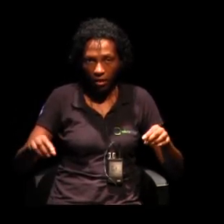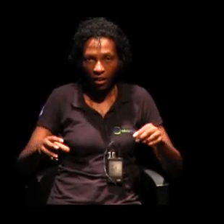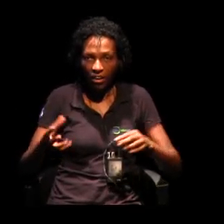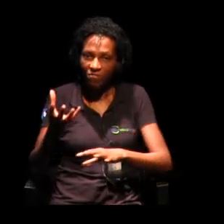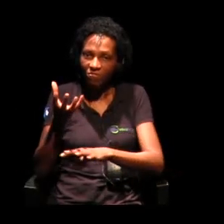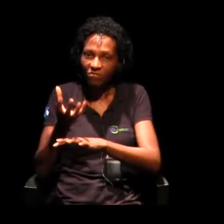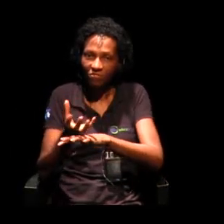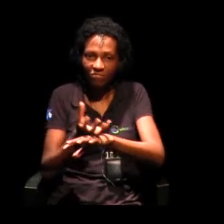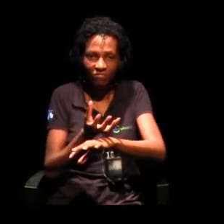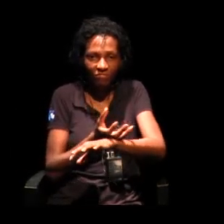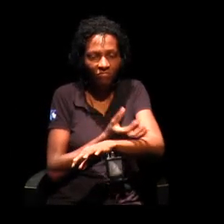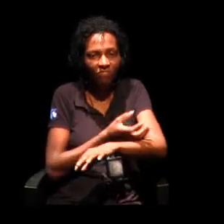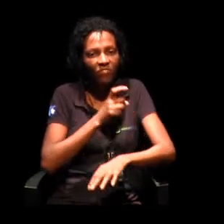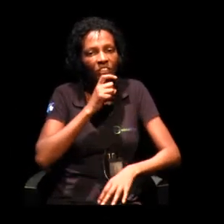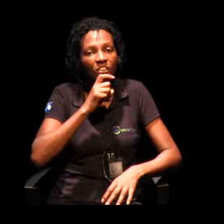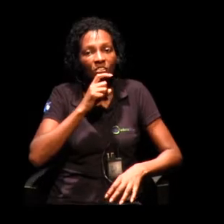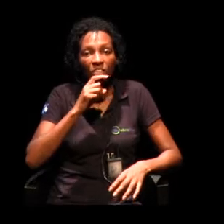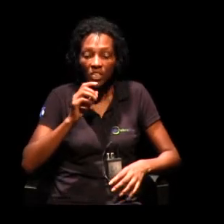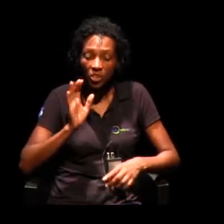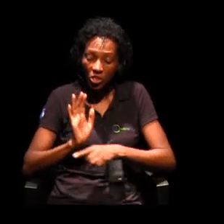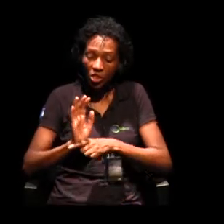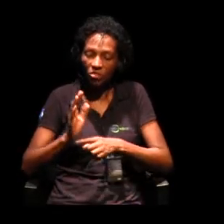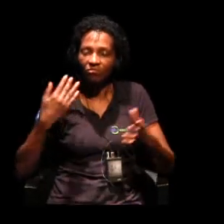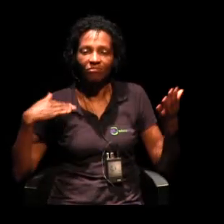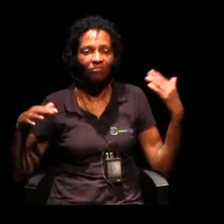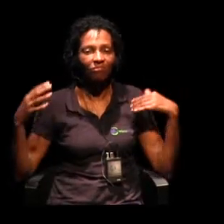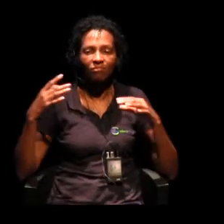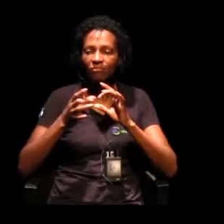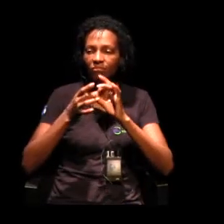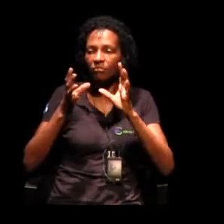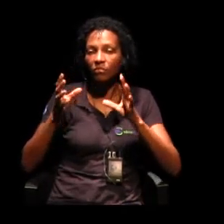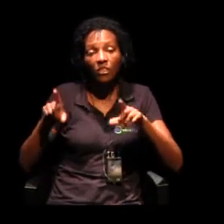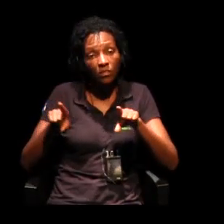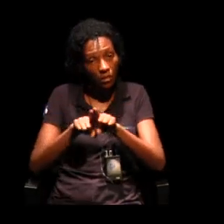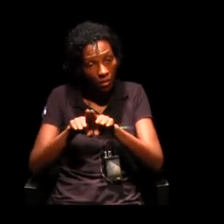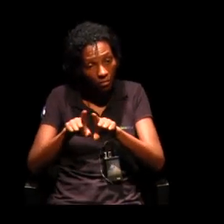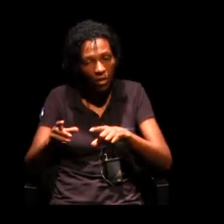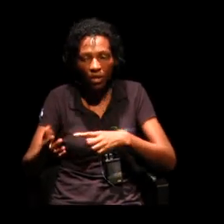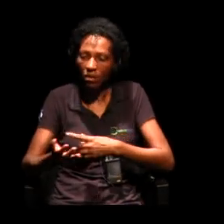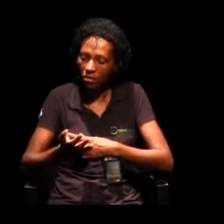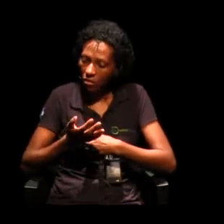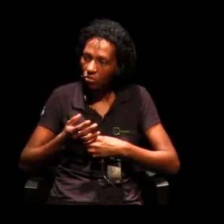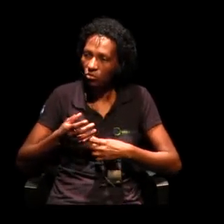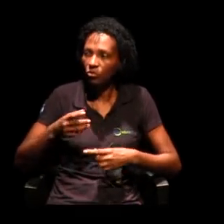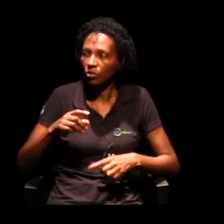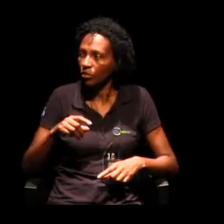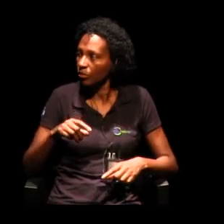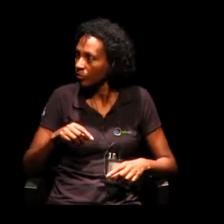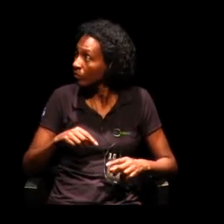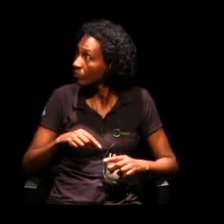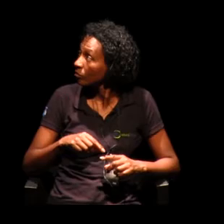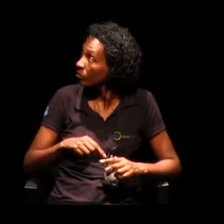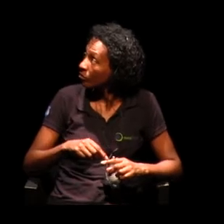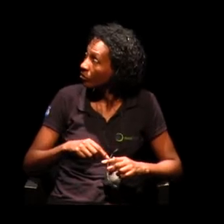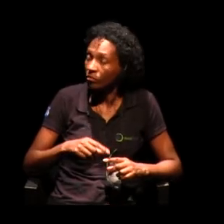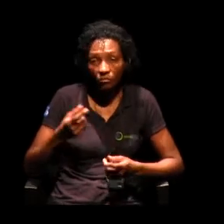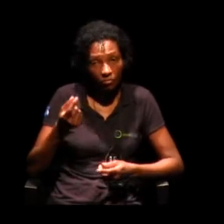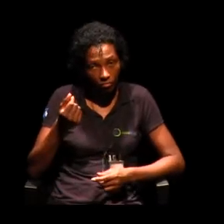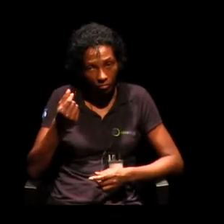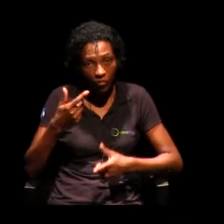entre as pontes, criando áreas verdes para o lazer. E isso também nos ajudou